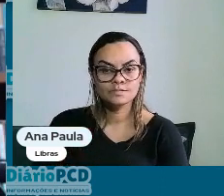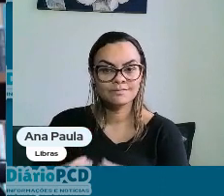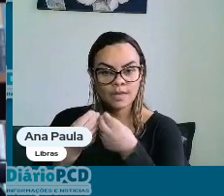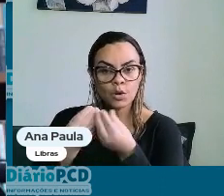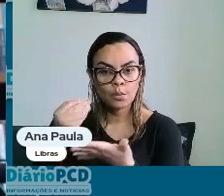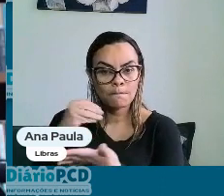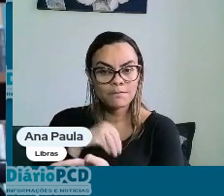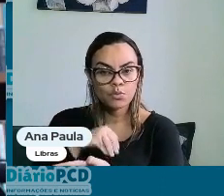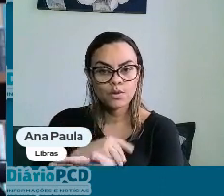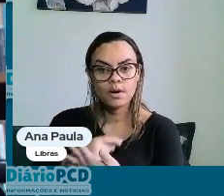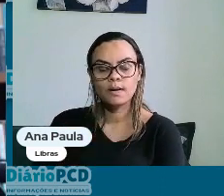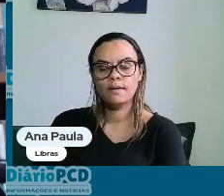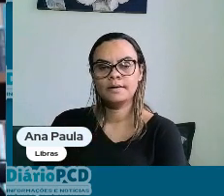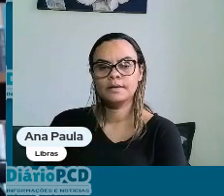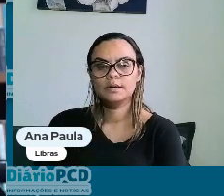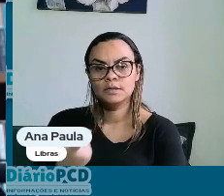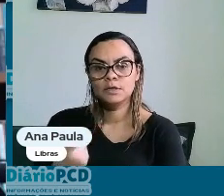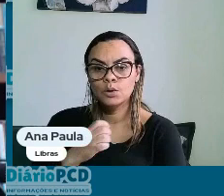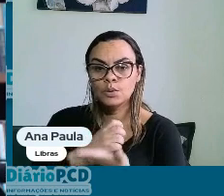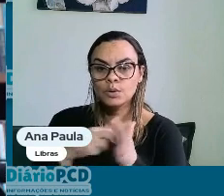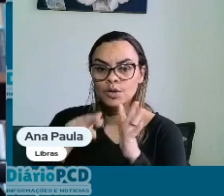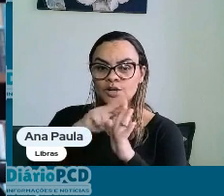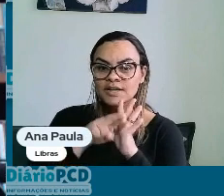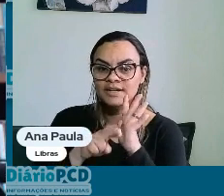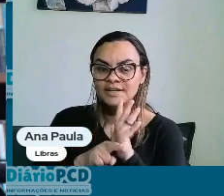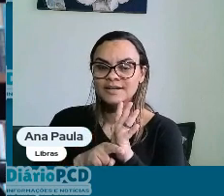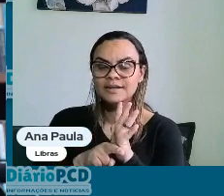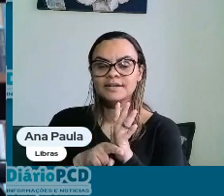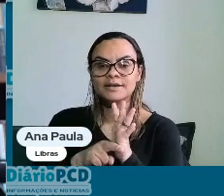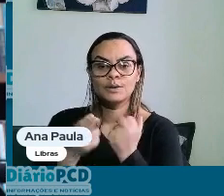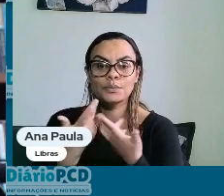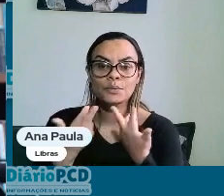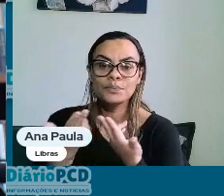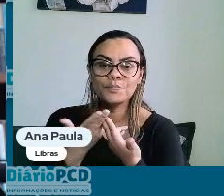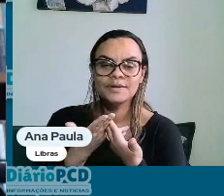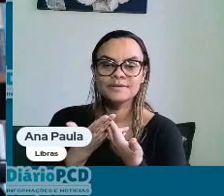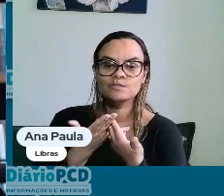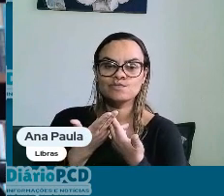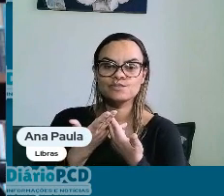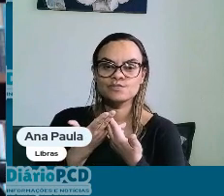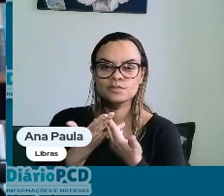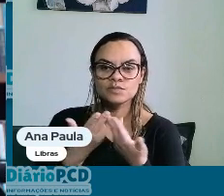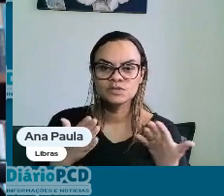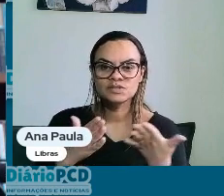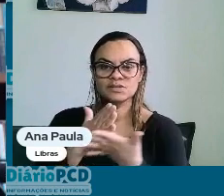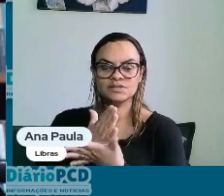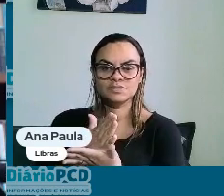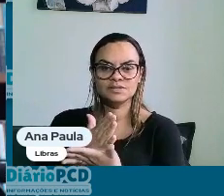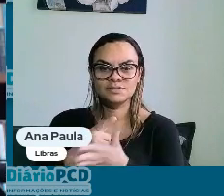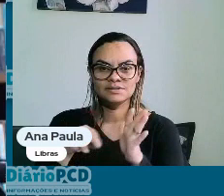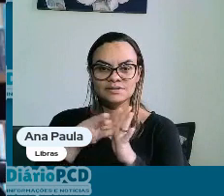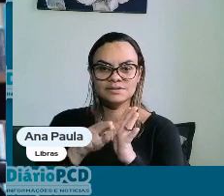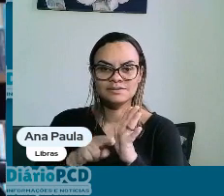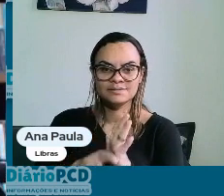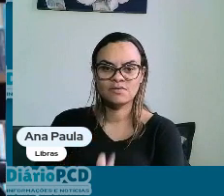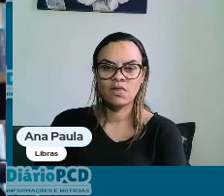O que vale dizer, o regime jurídico tendo que ser igual, quem tem que aprovar esse regime jurídico